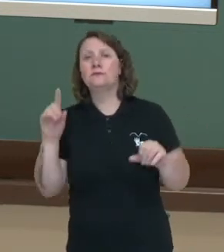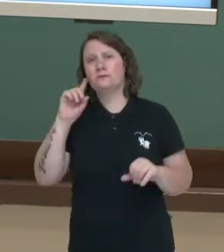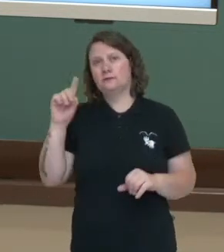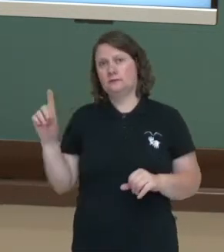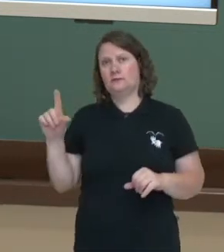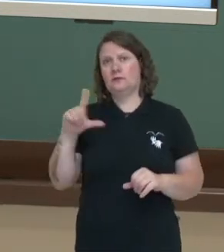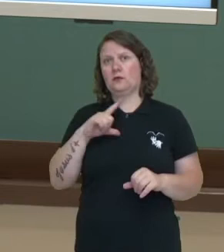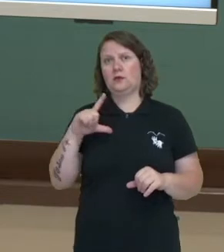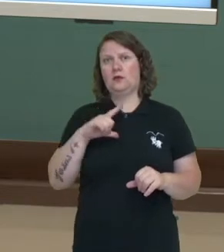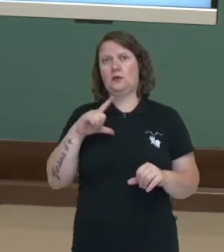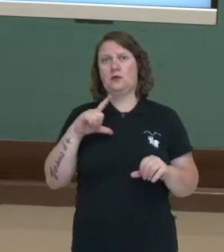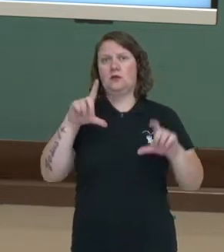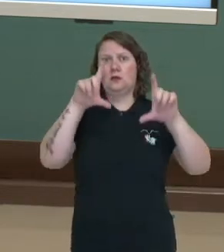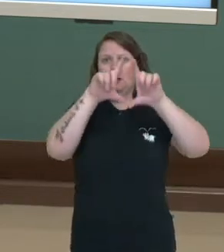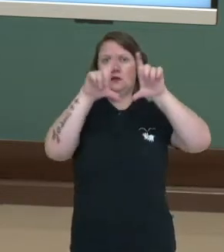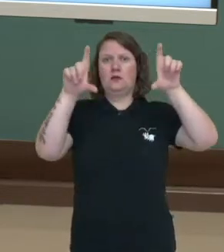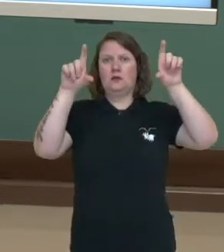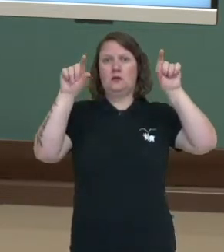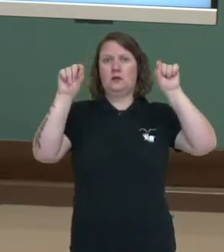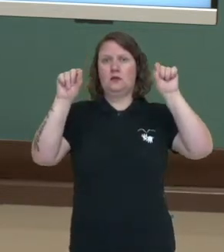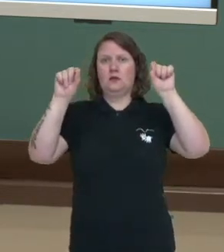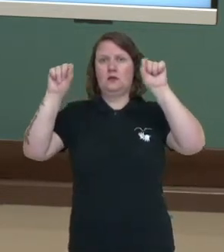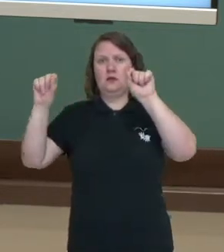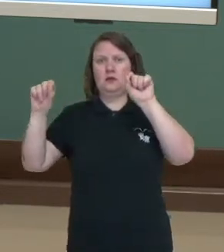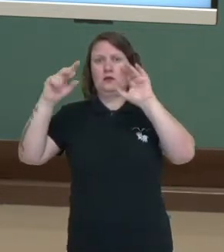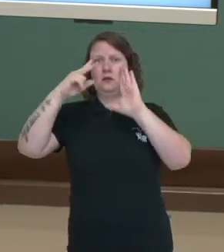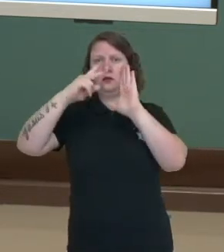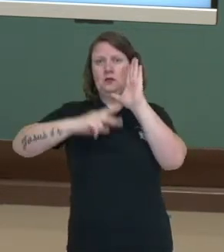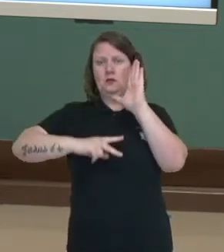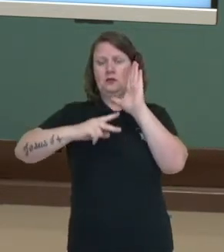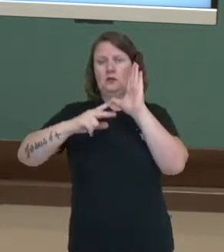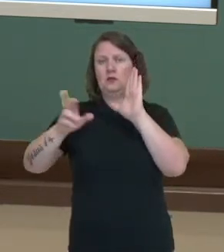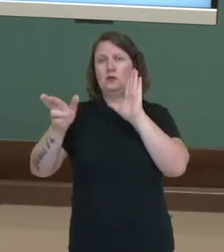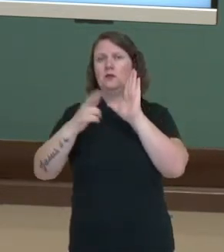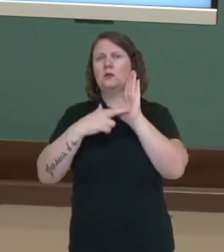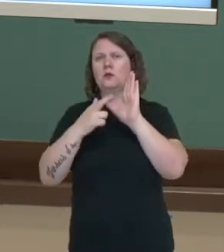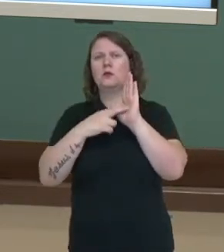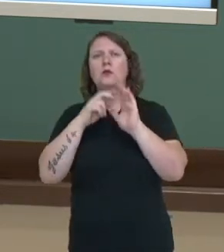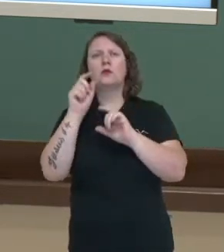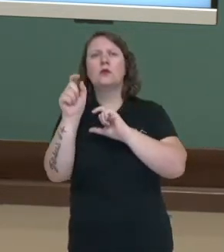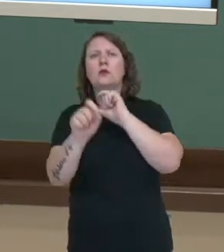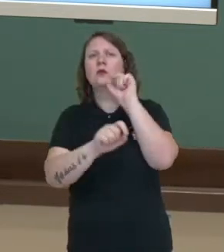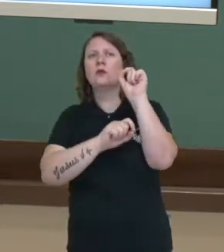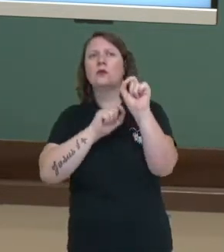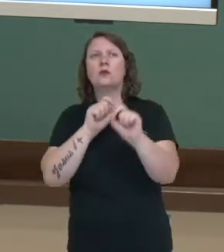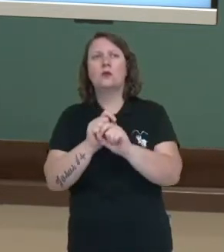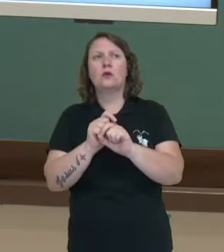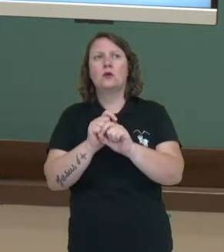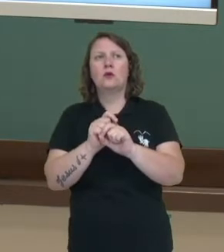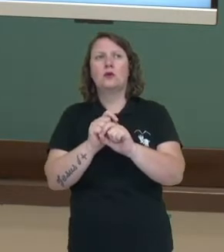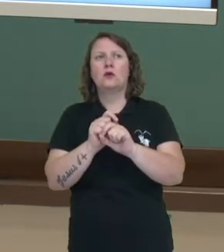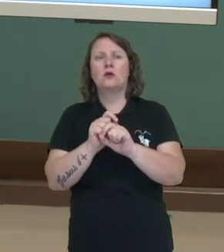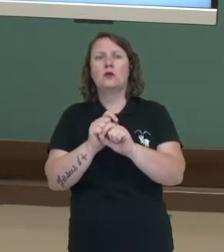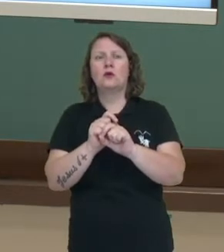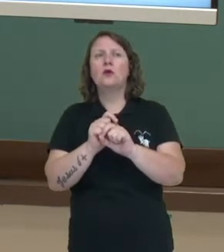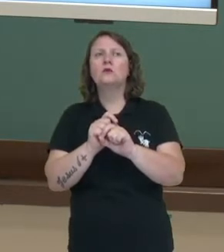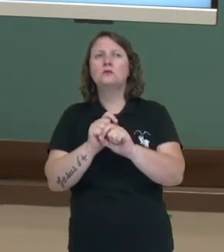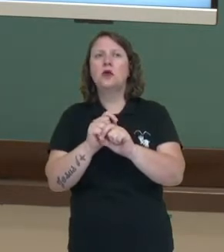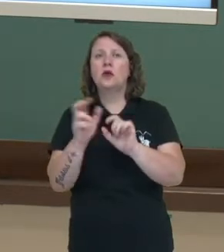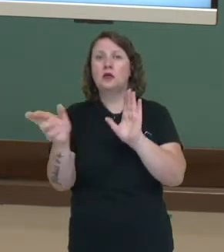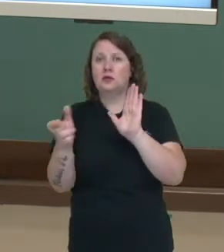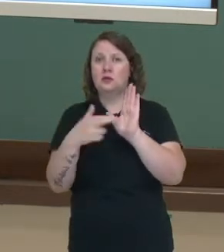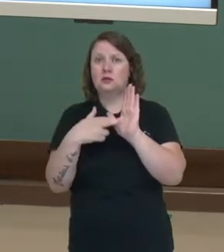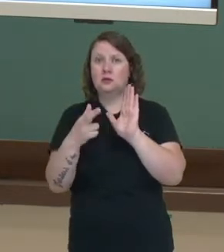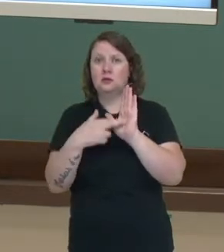aqui um recorte para sua leitura e responder também qual é a seguinte